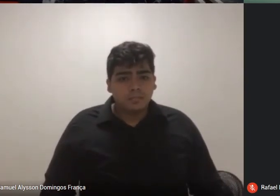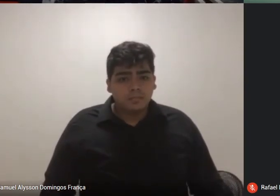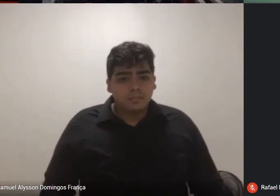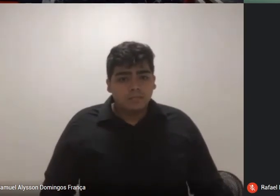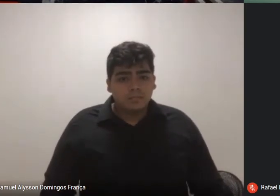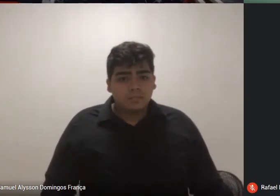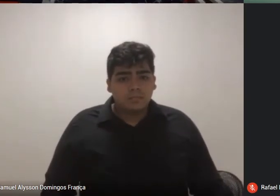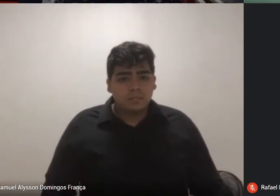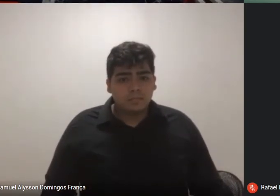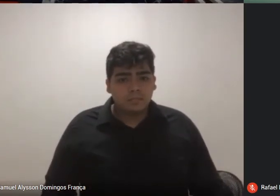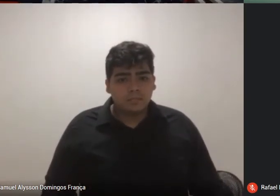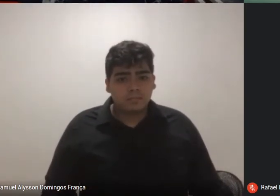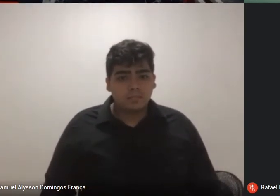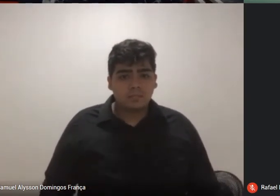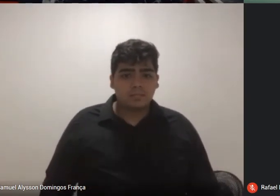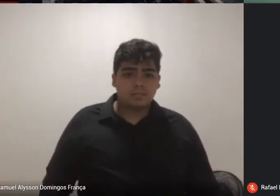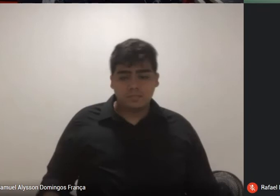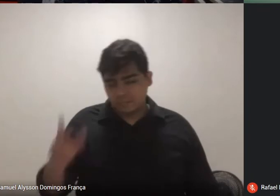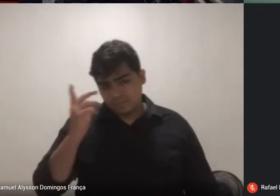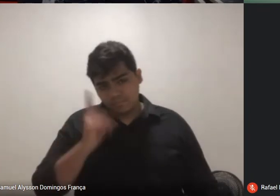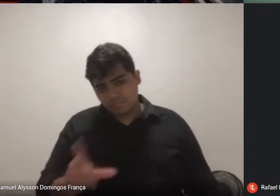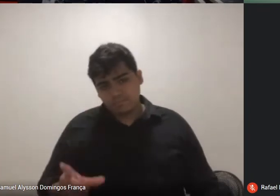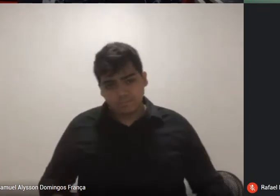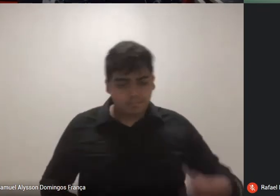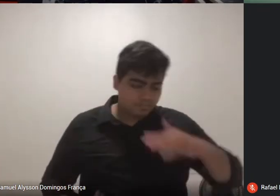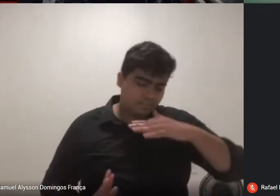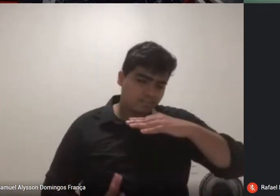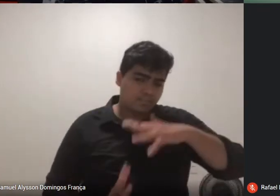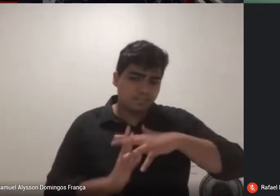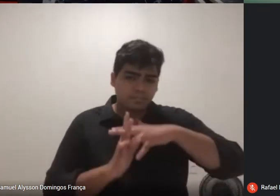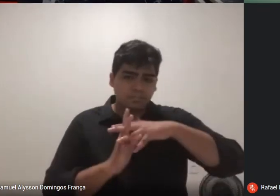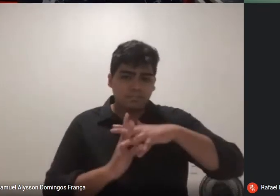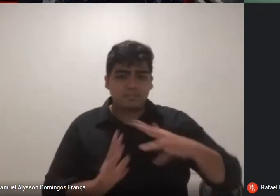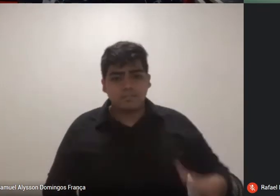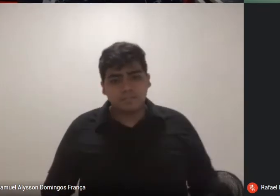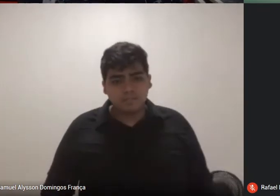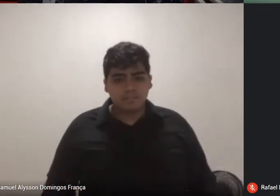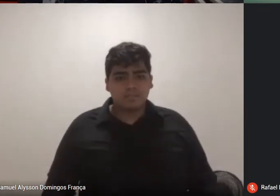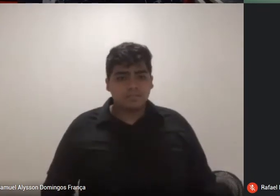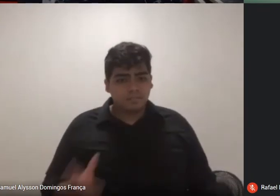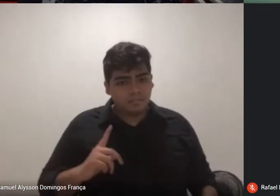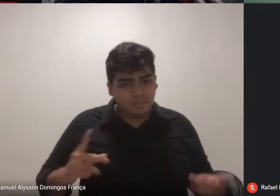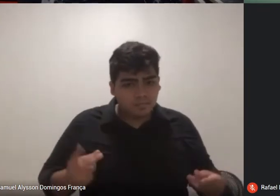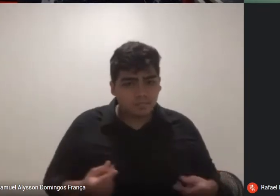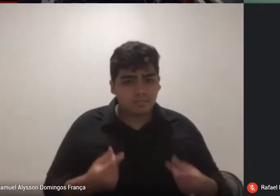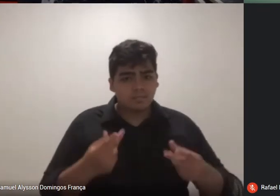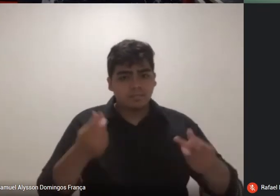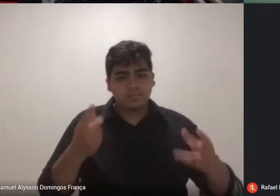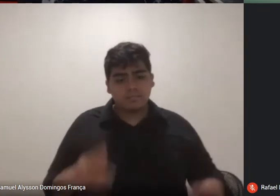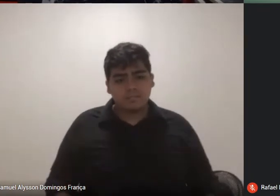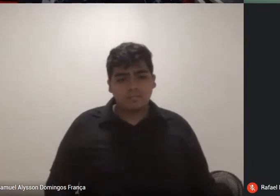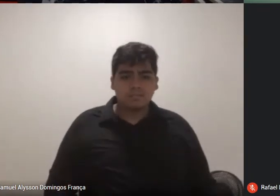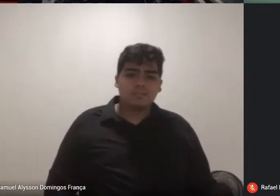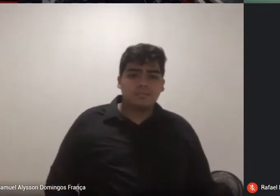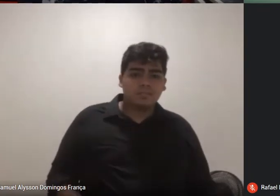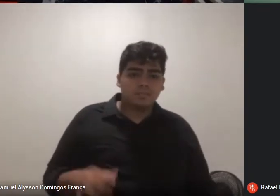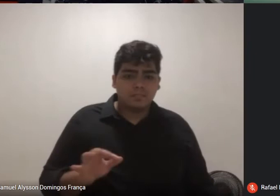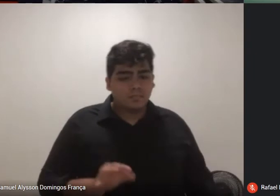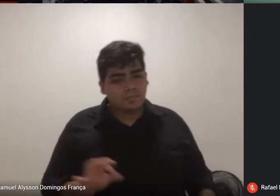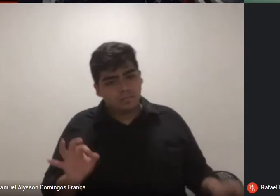ultrapassou a efemeridade prevista, né? Ultrapassou bastante, né? No dia da instalação, vou responder lá,